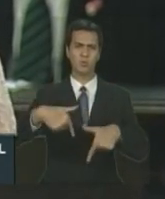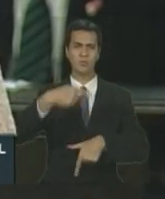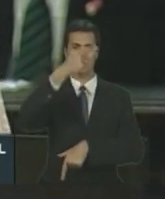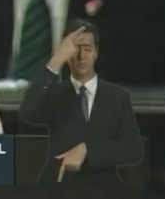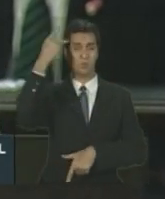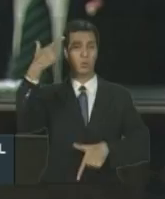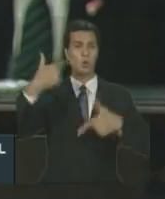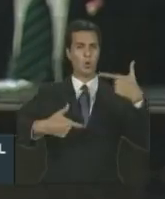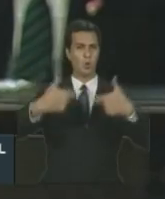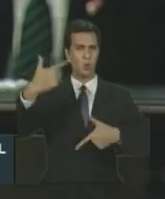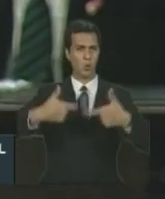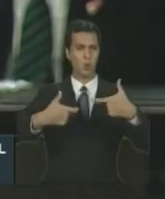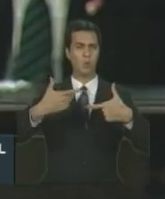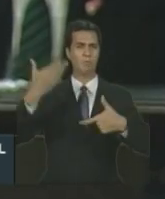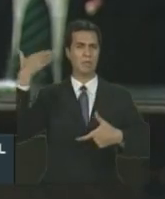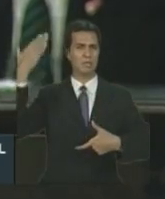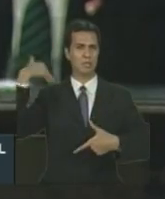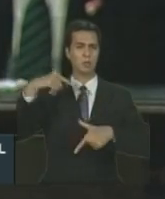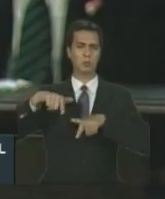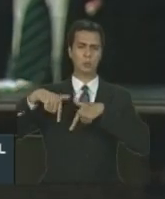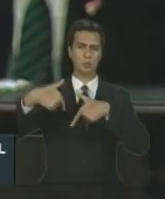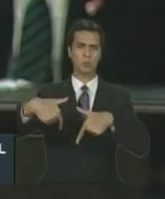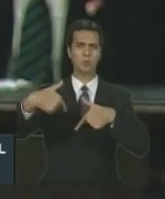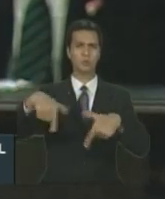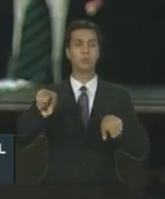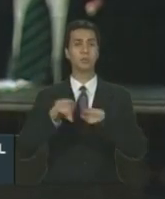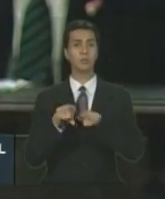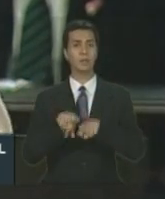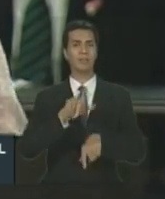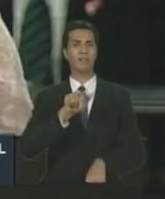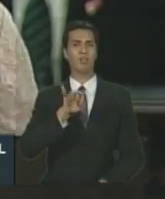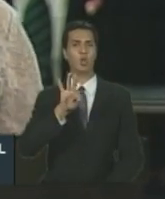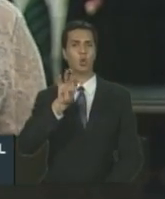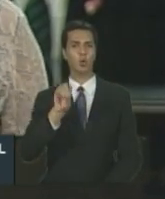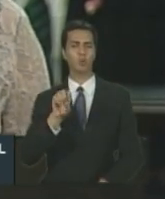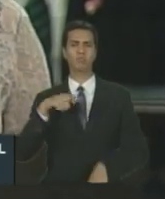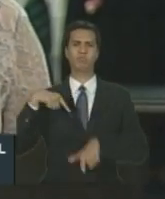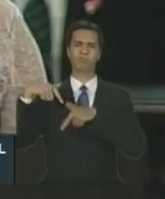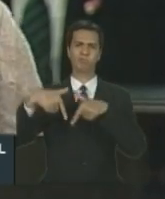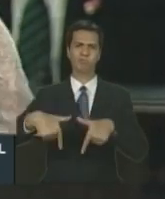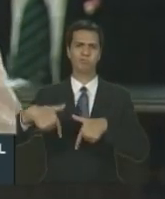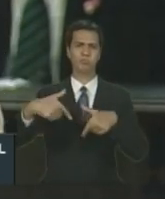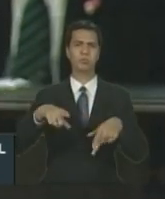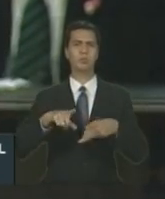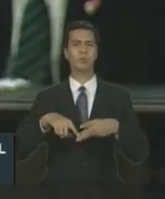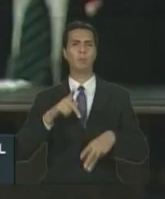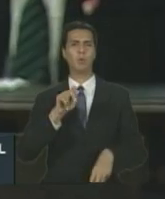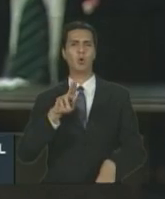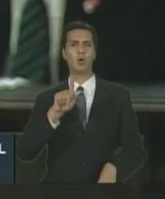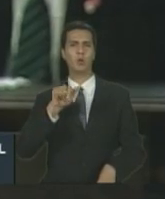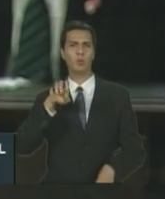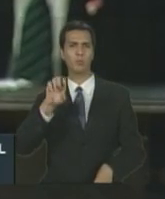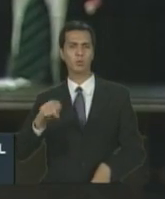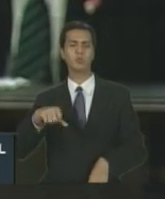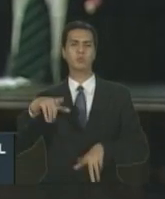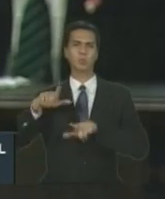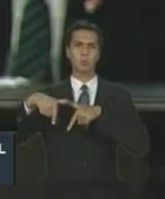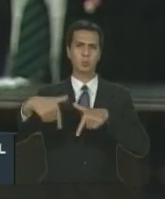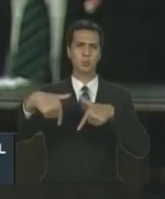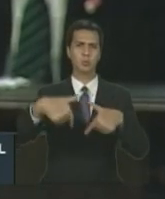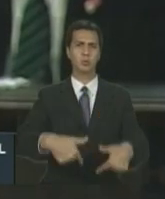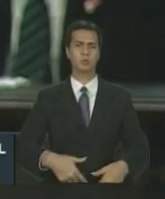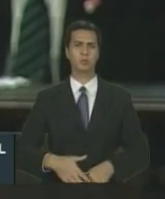Guerra Mundial, que lutaram nos guetos, que lutaram contra os pogroms, que lutaram contra